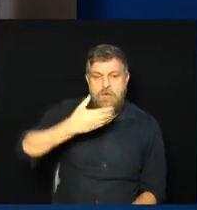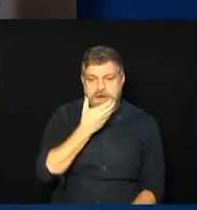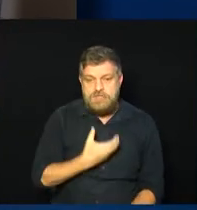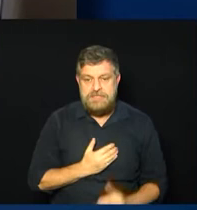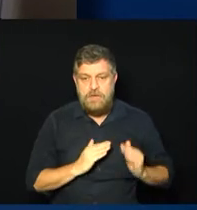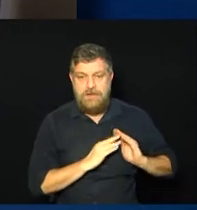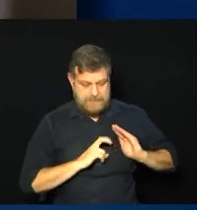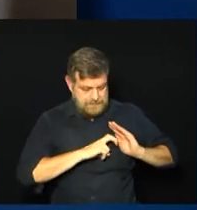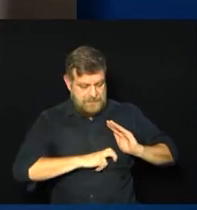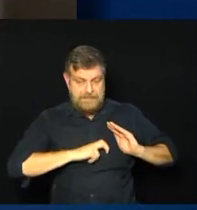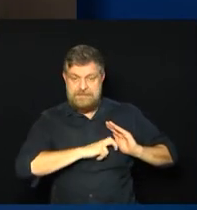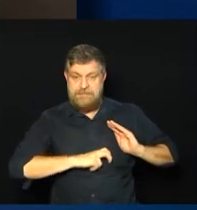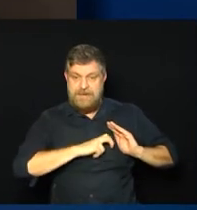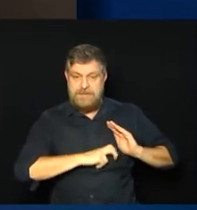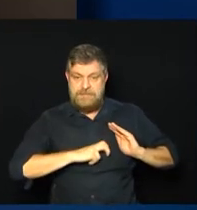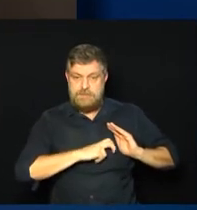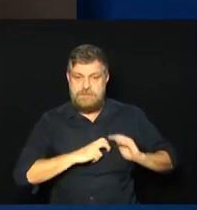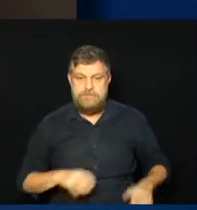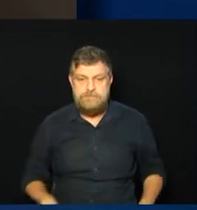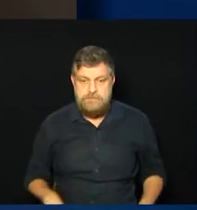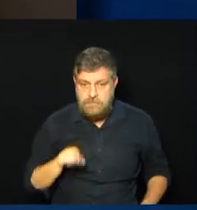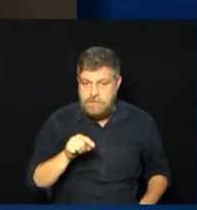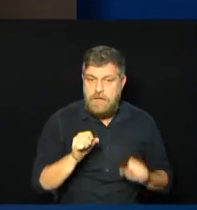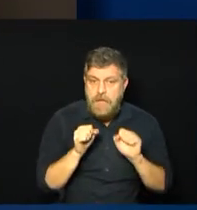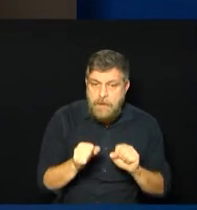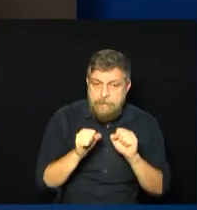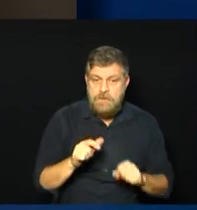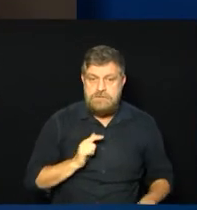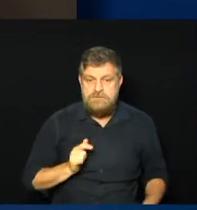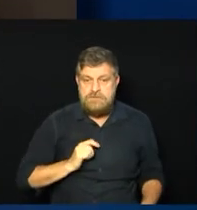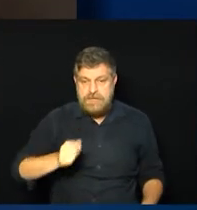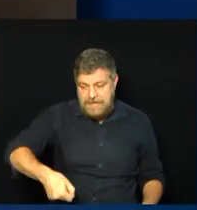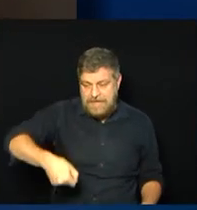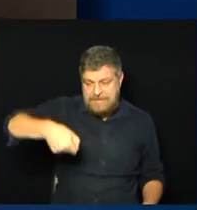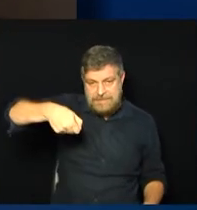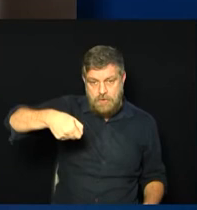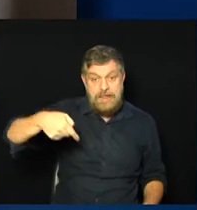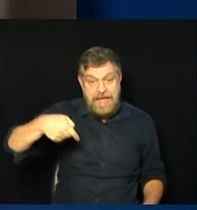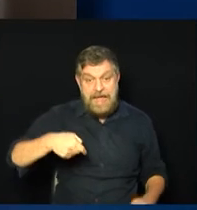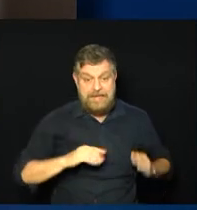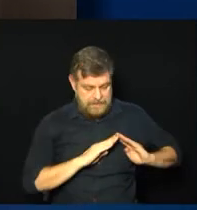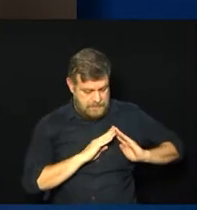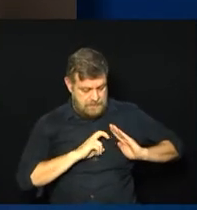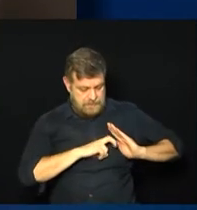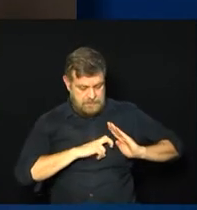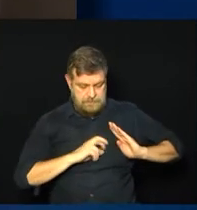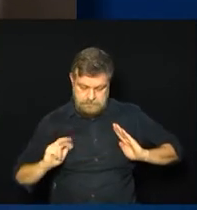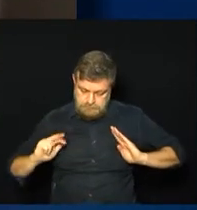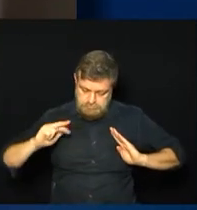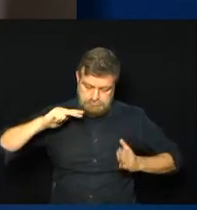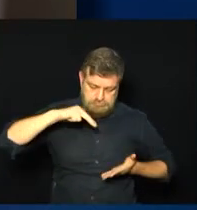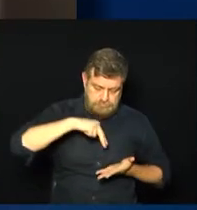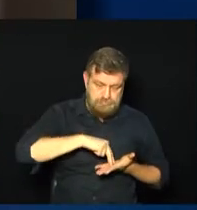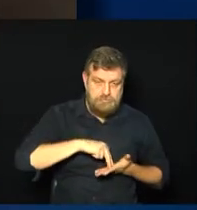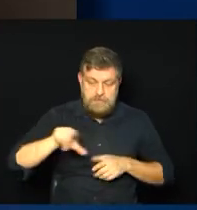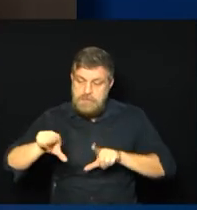da Criança Paralítica de Campinas. Você poderá retirar a sua sacola aqui na Casa da Criança Paralítica de Campinas,